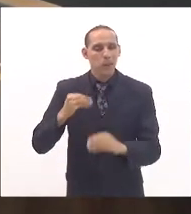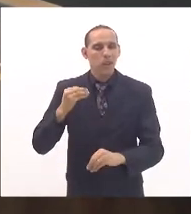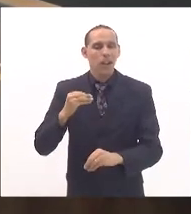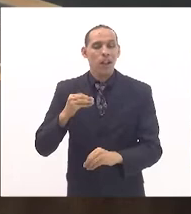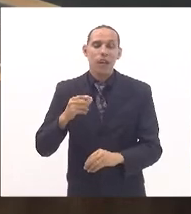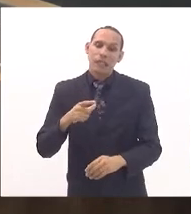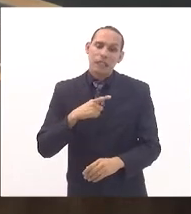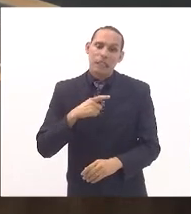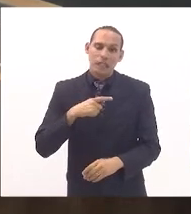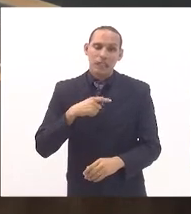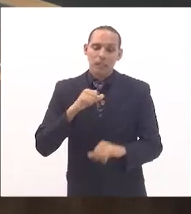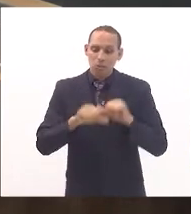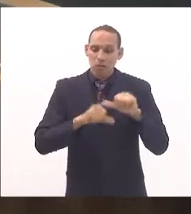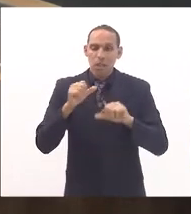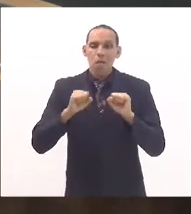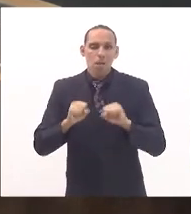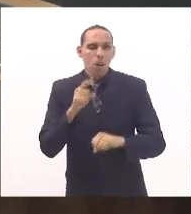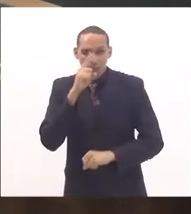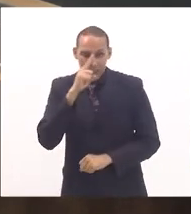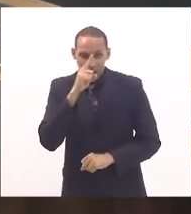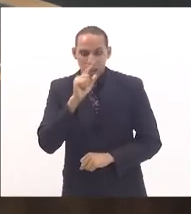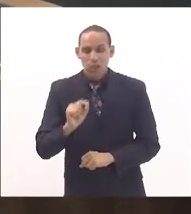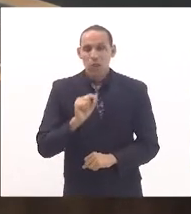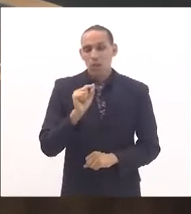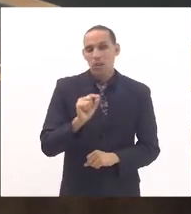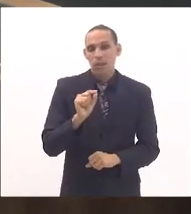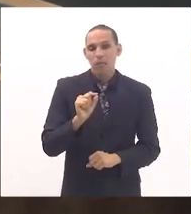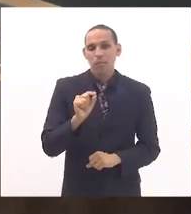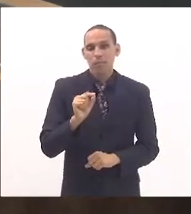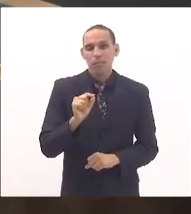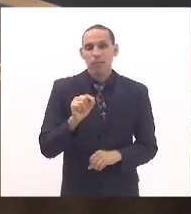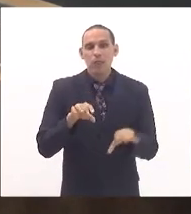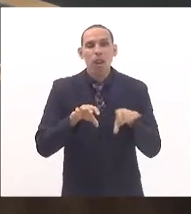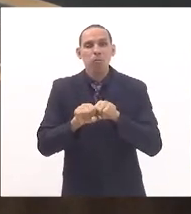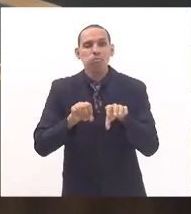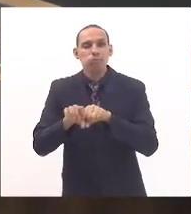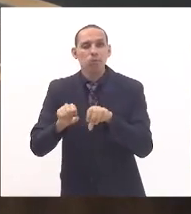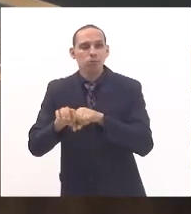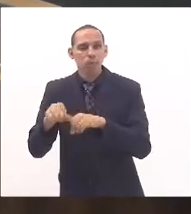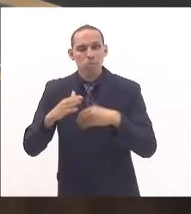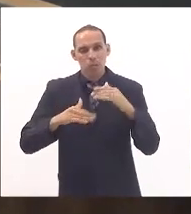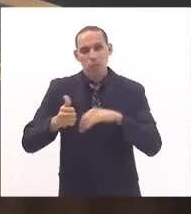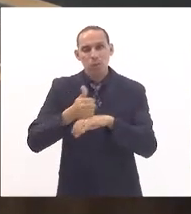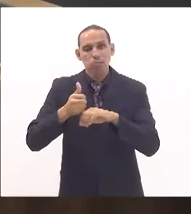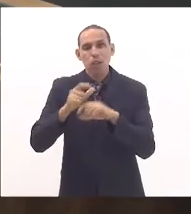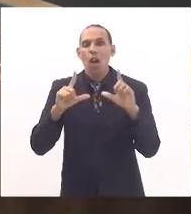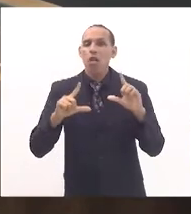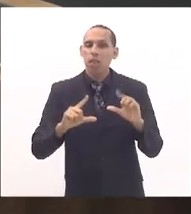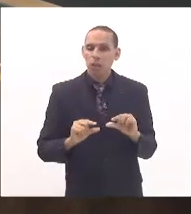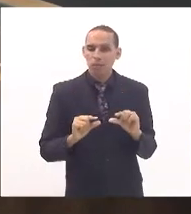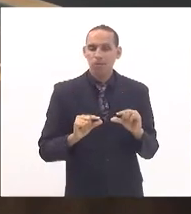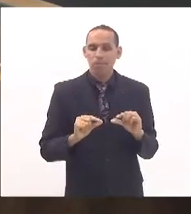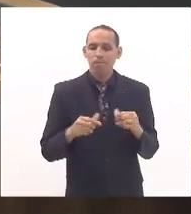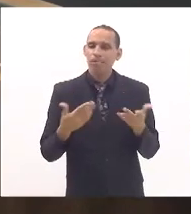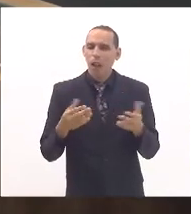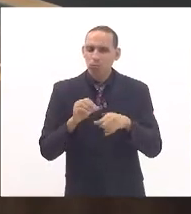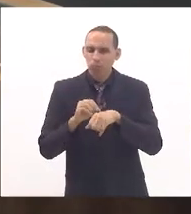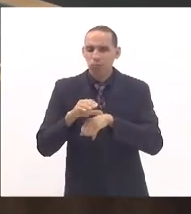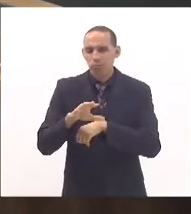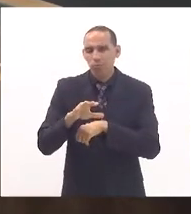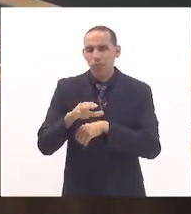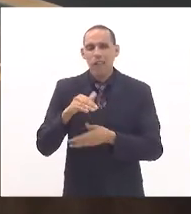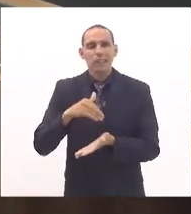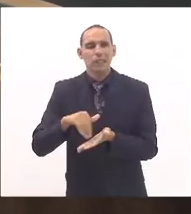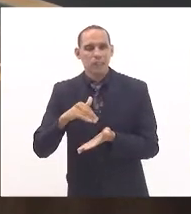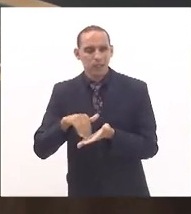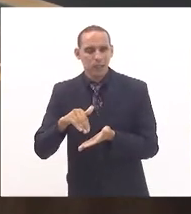de, ao ter essa mudança de modalidade, formar menos profissionais. Então, eu gostaria de fazer uma sugestão a